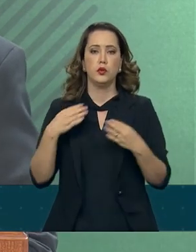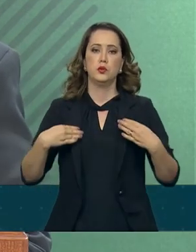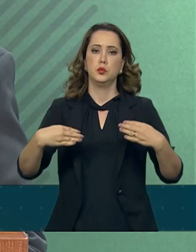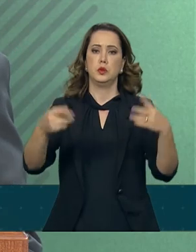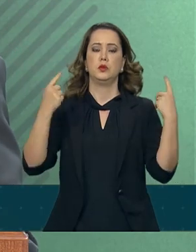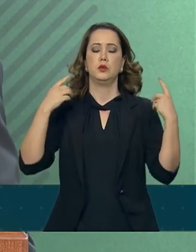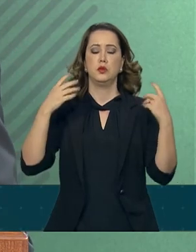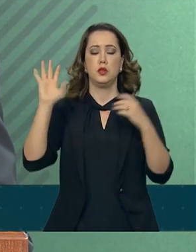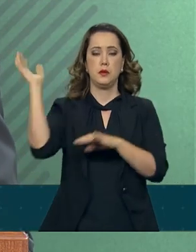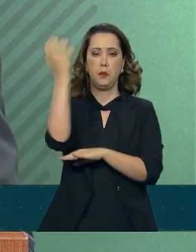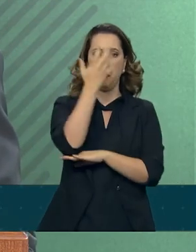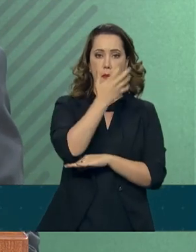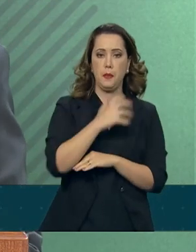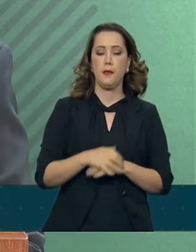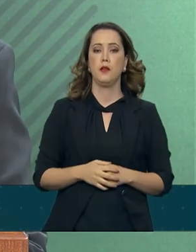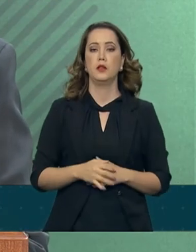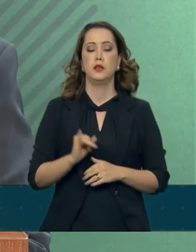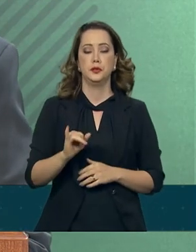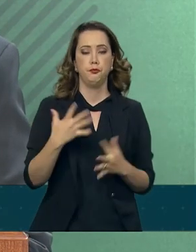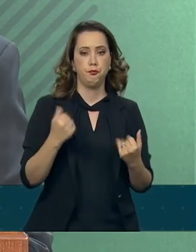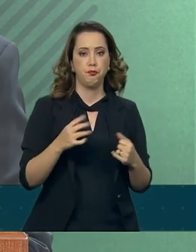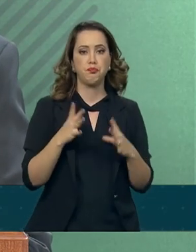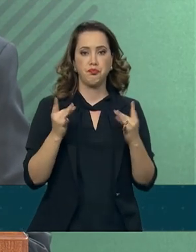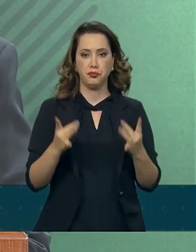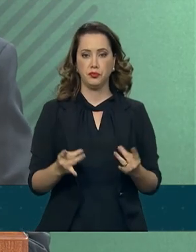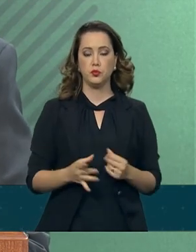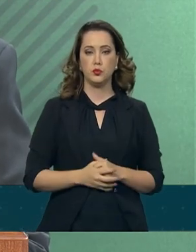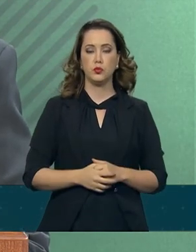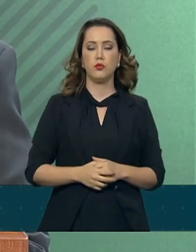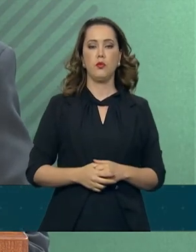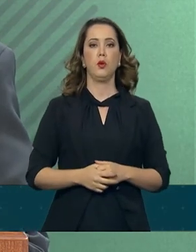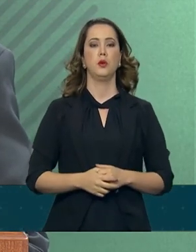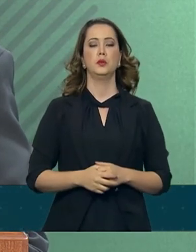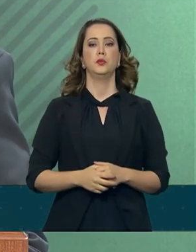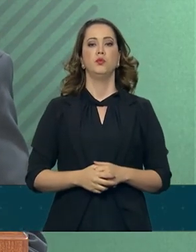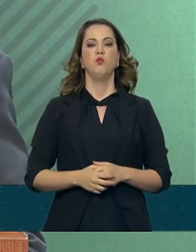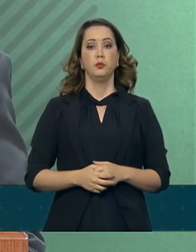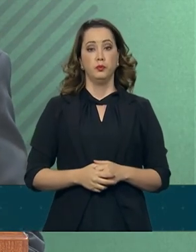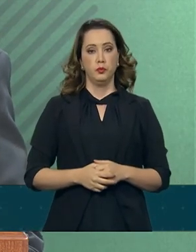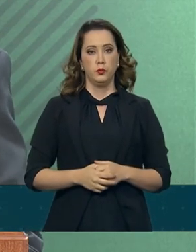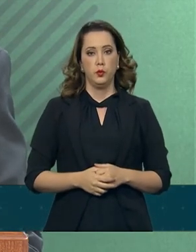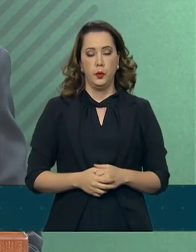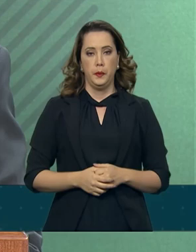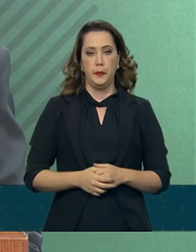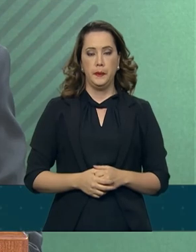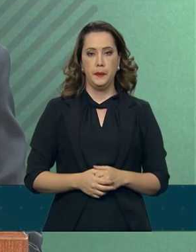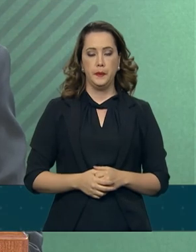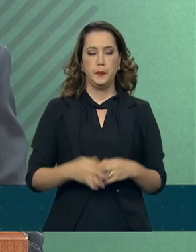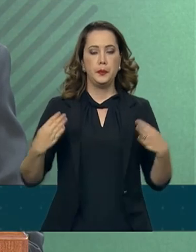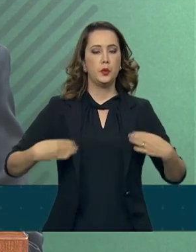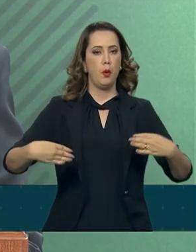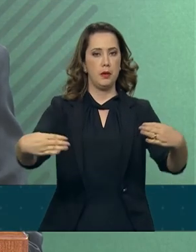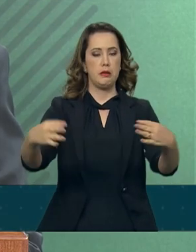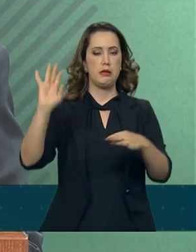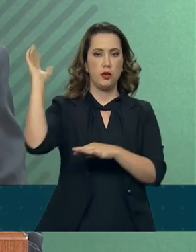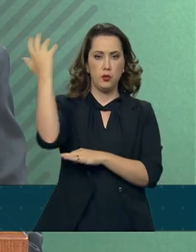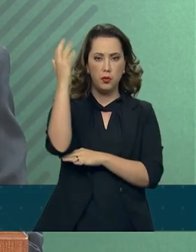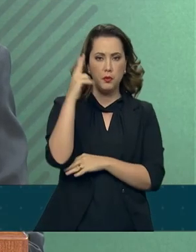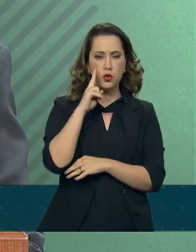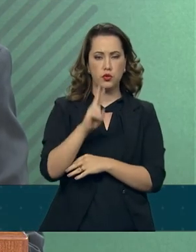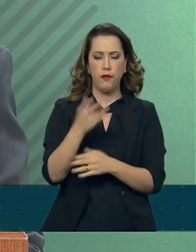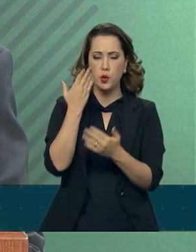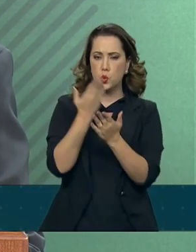ambiente senão vejamos ministério do meio ambiente tem a responsabilidade de avaliar